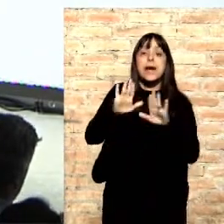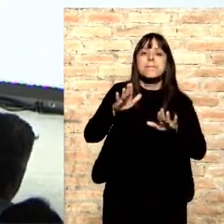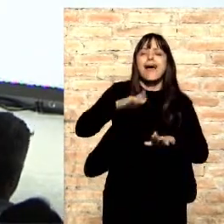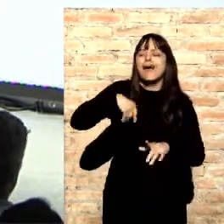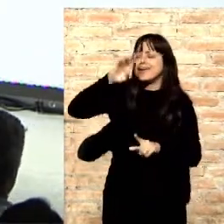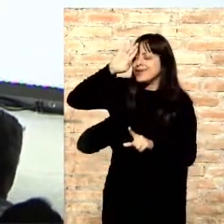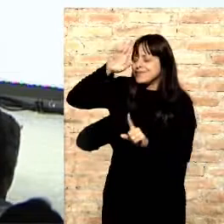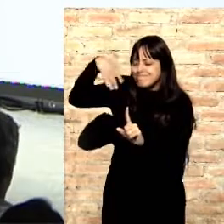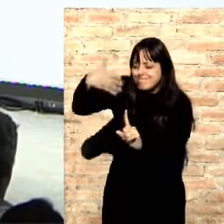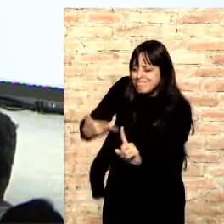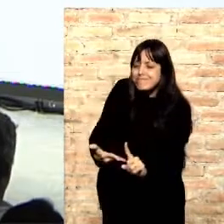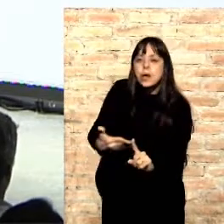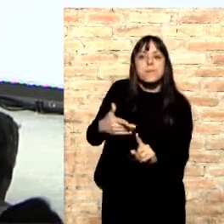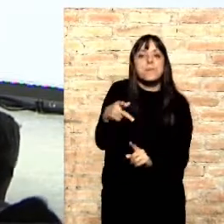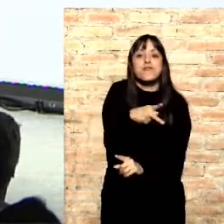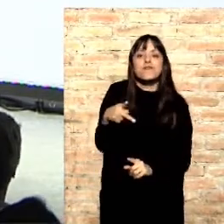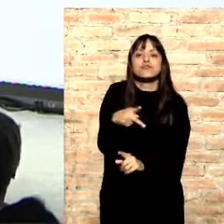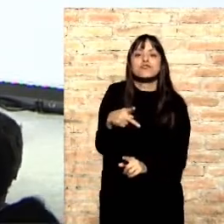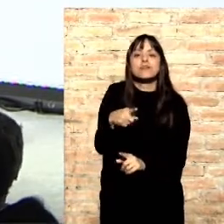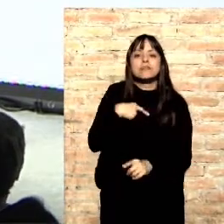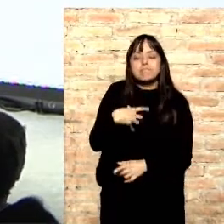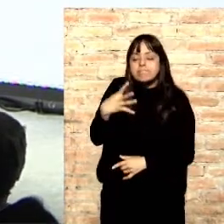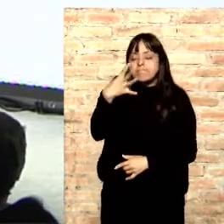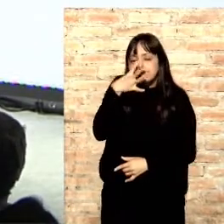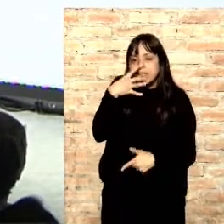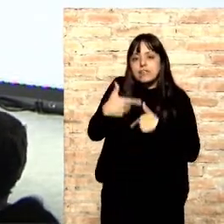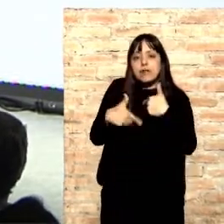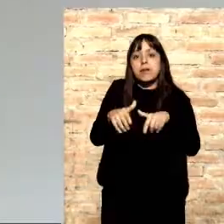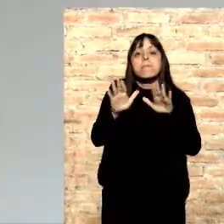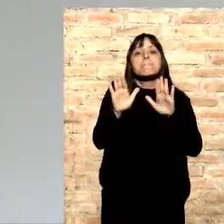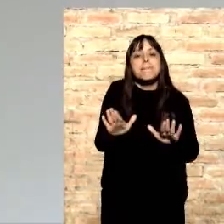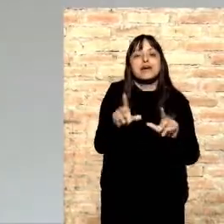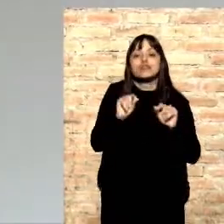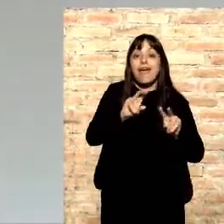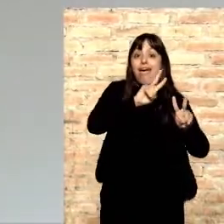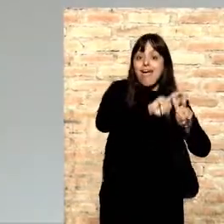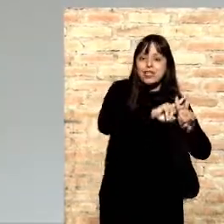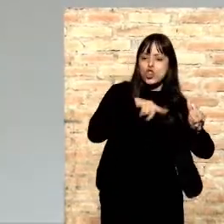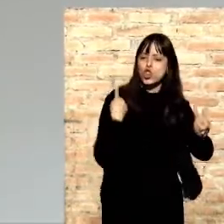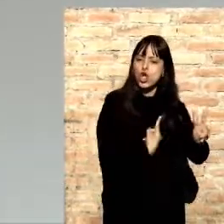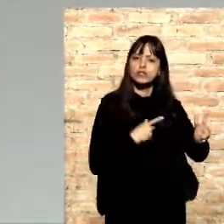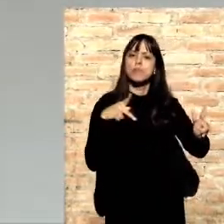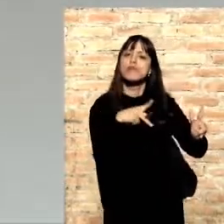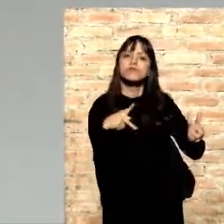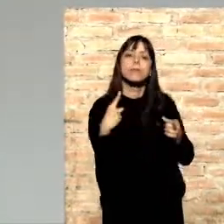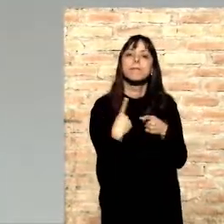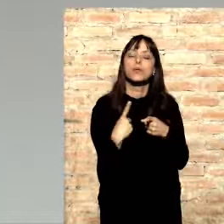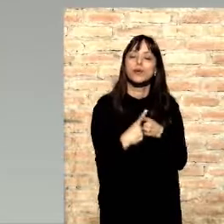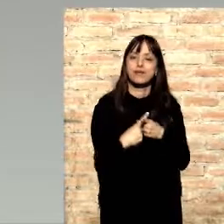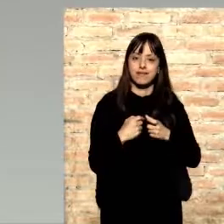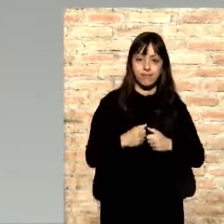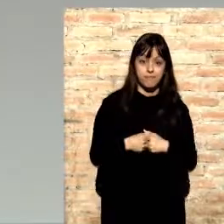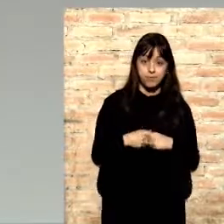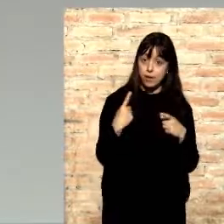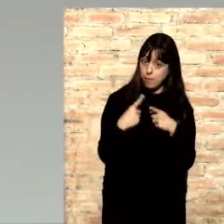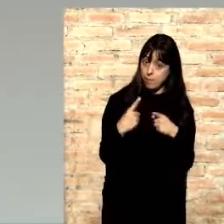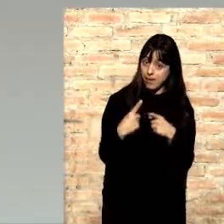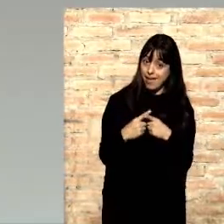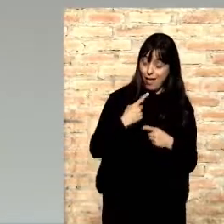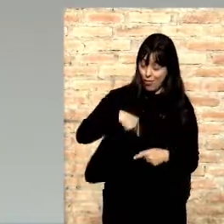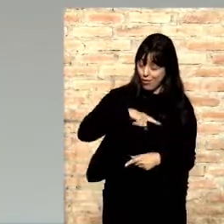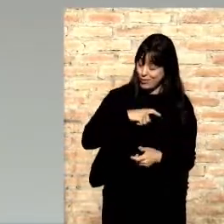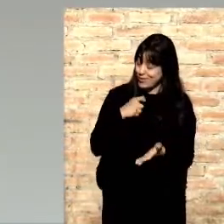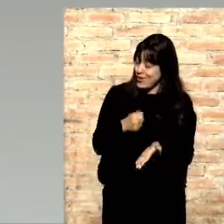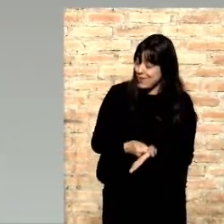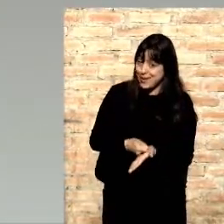mas rodrigues obrigada mas eu ponho uma hashtag somos todos professores porque hoje nós temos a obrigação